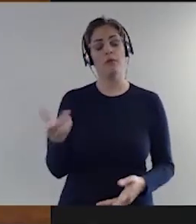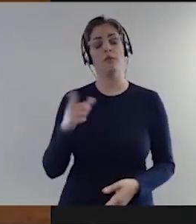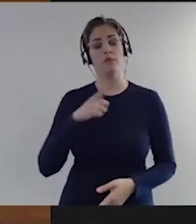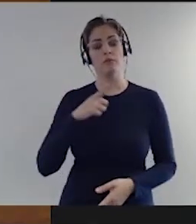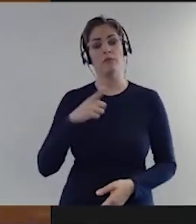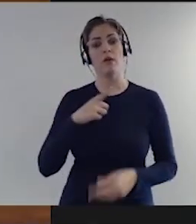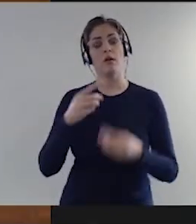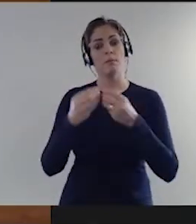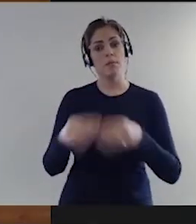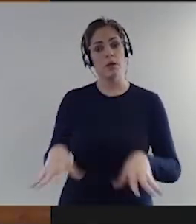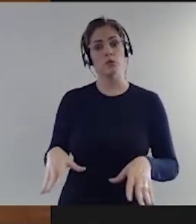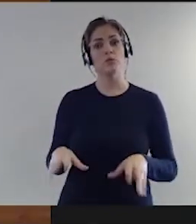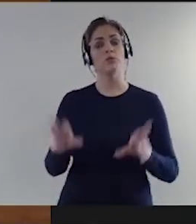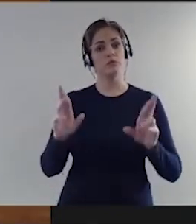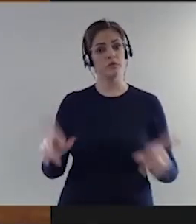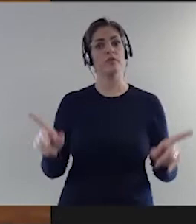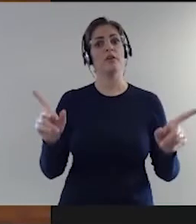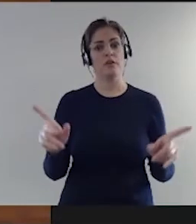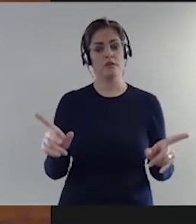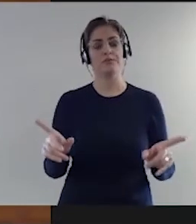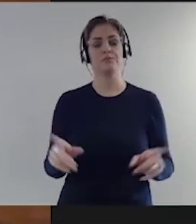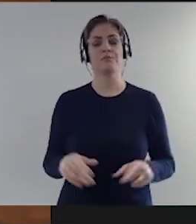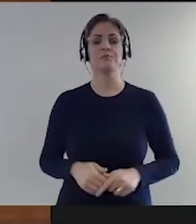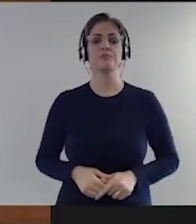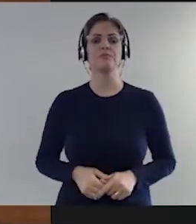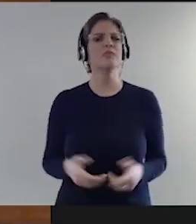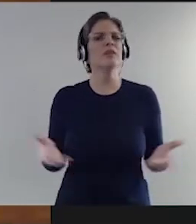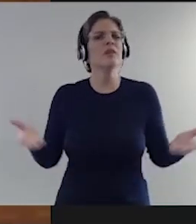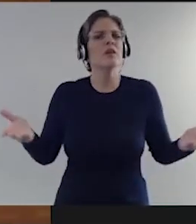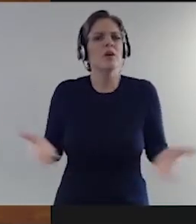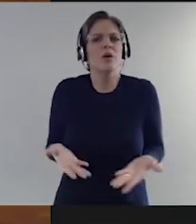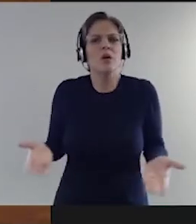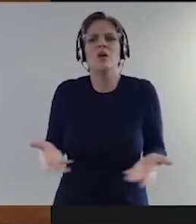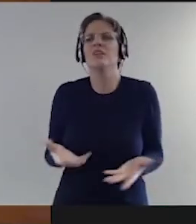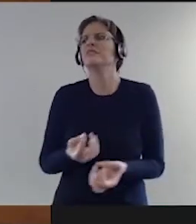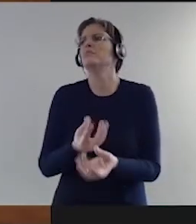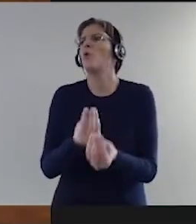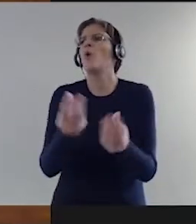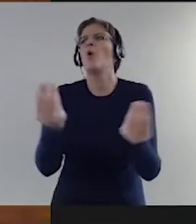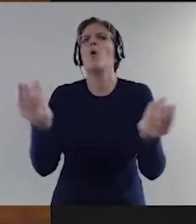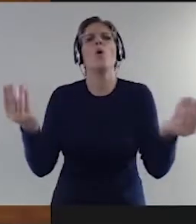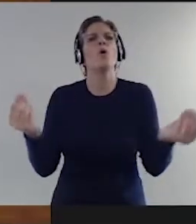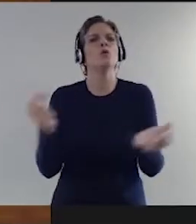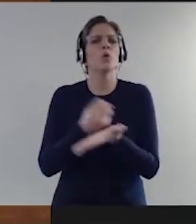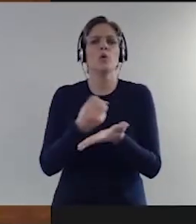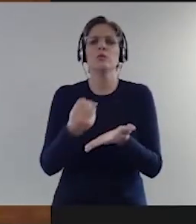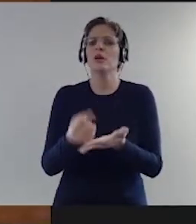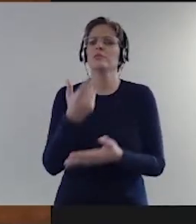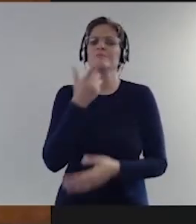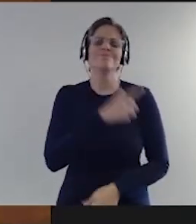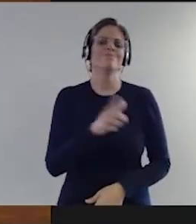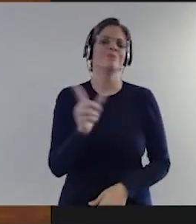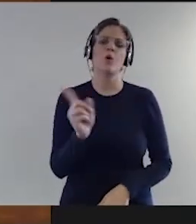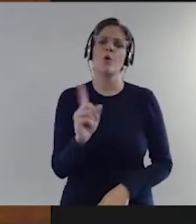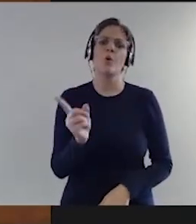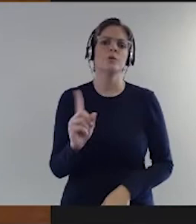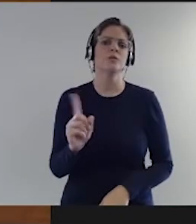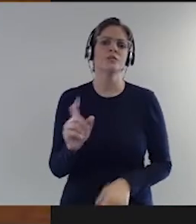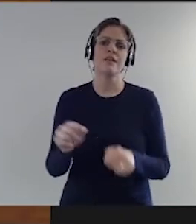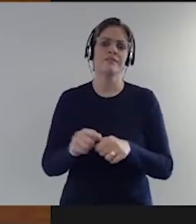haverá e está acontecendo uma série de prestações que não podem ser adequadamente